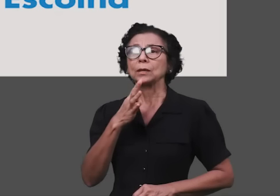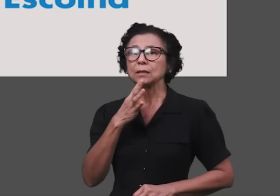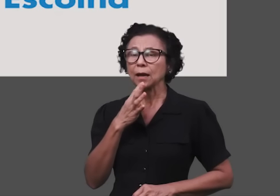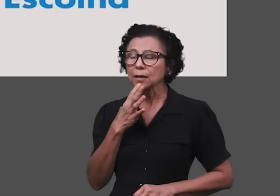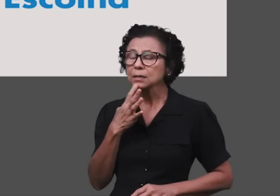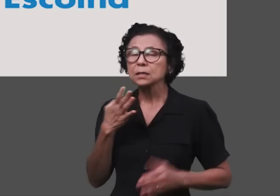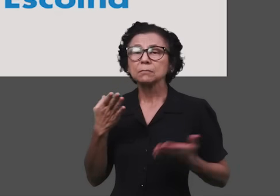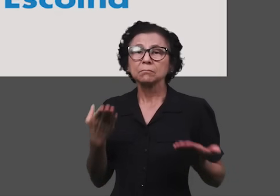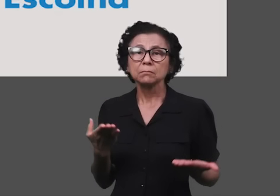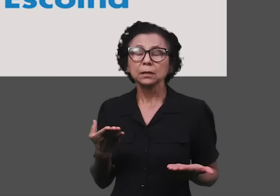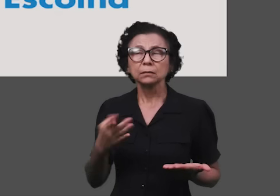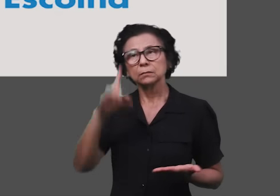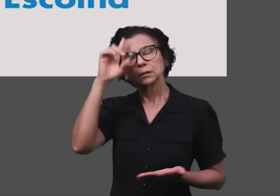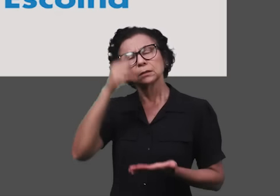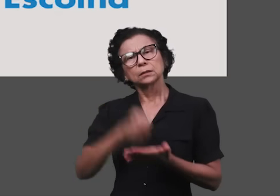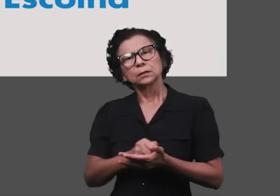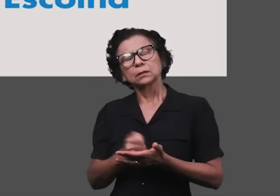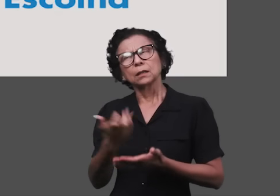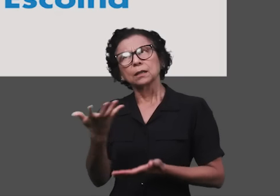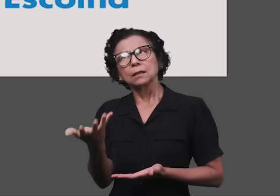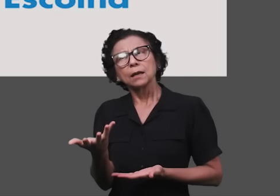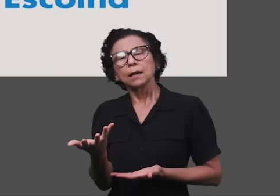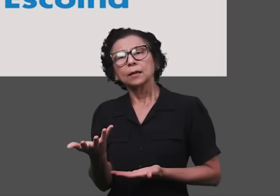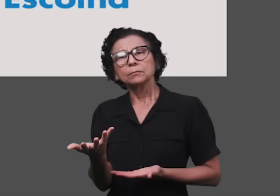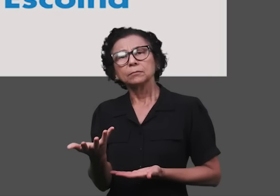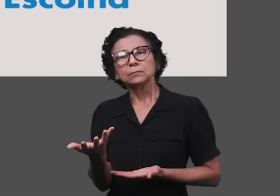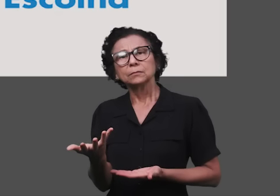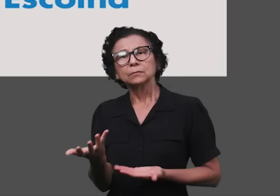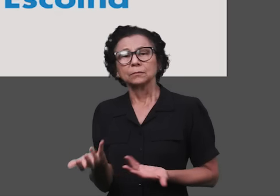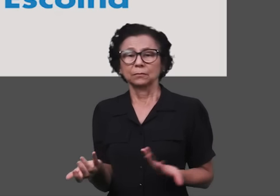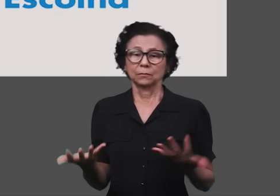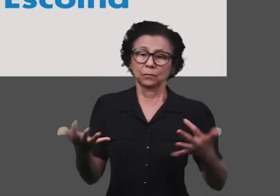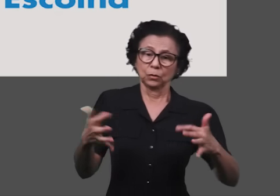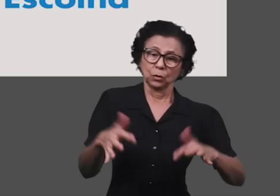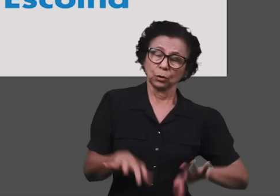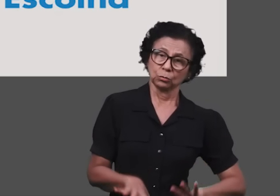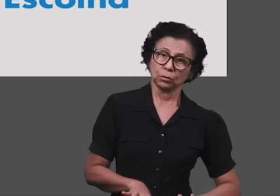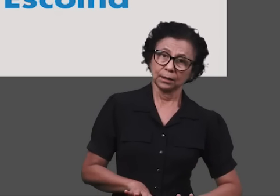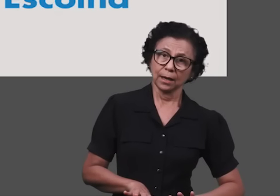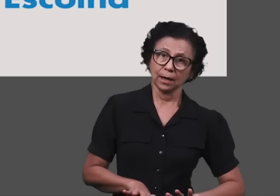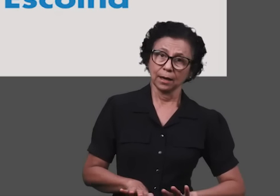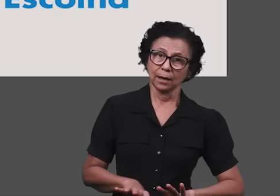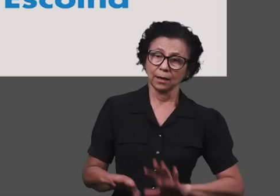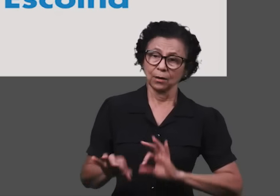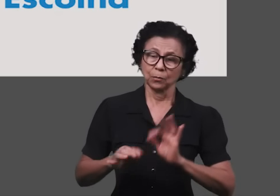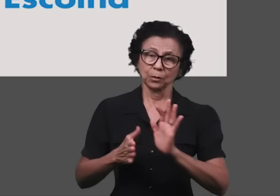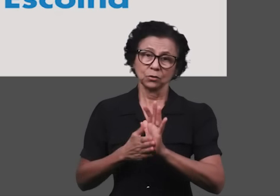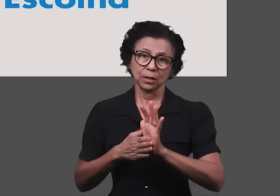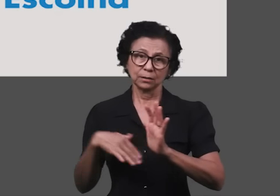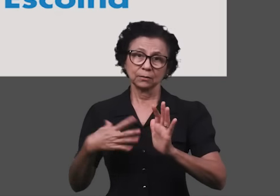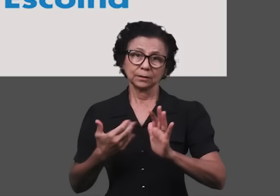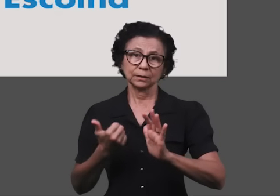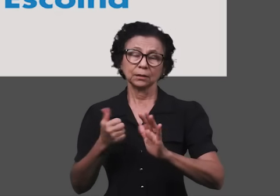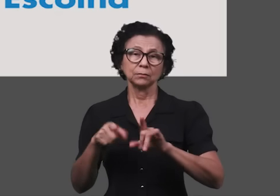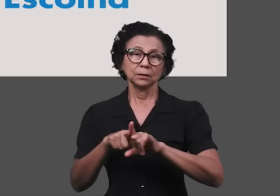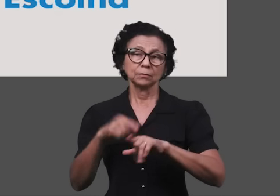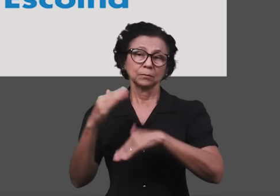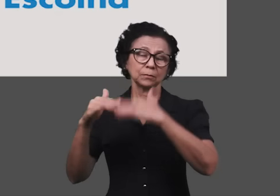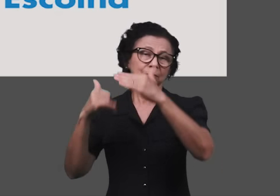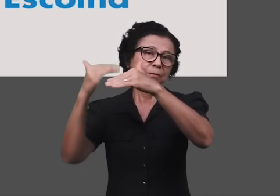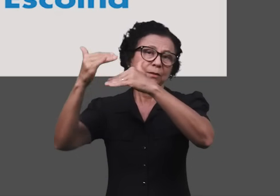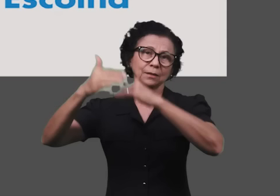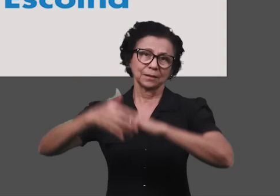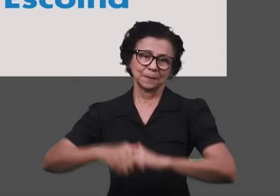tomar as suas decisões, se ele quer mesmo seguir ao Senhor neste projeto ou nesse processo e